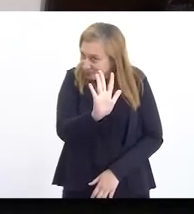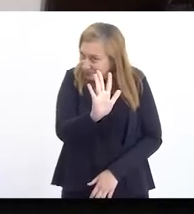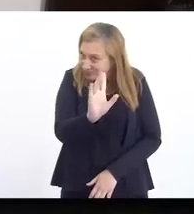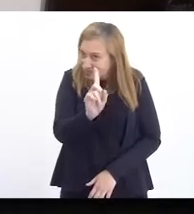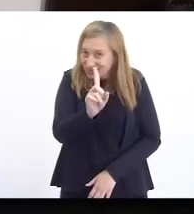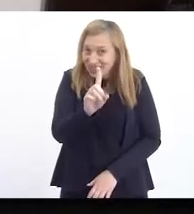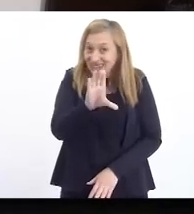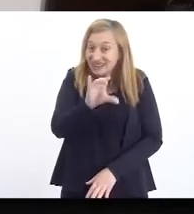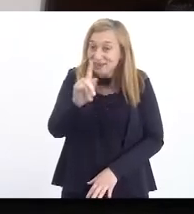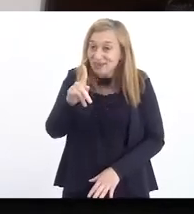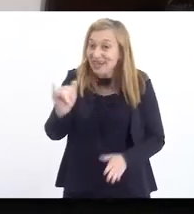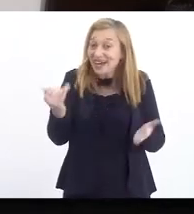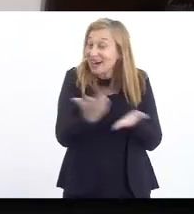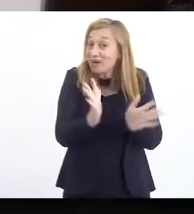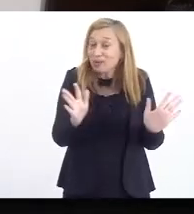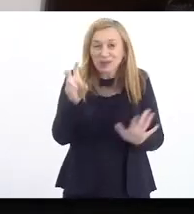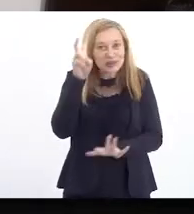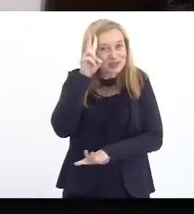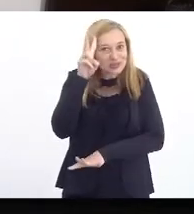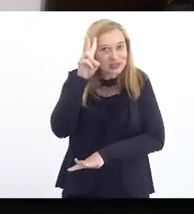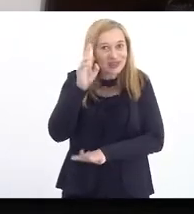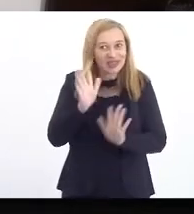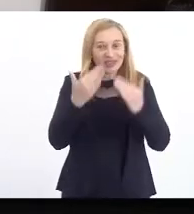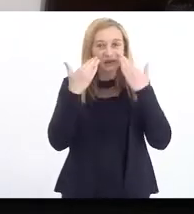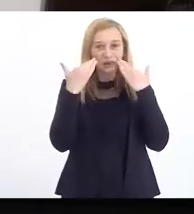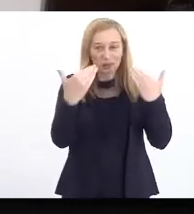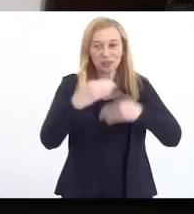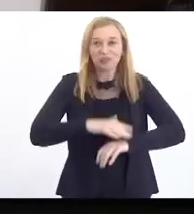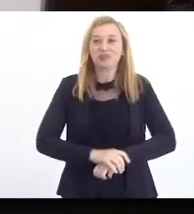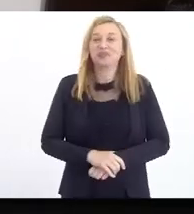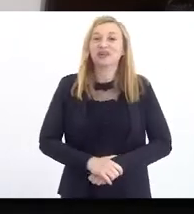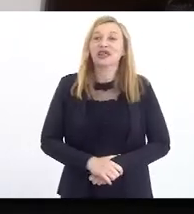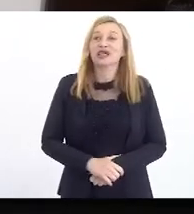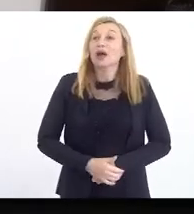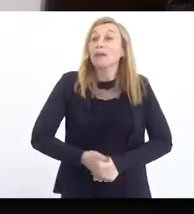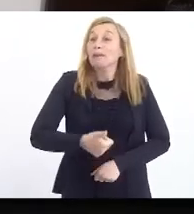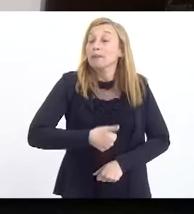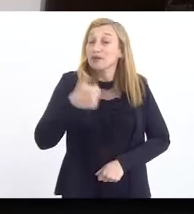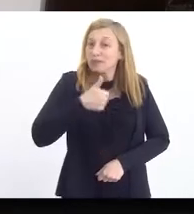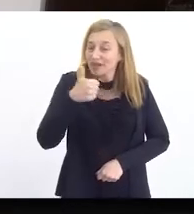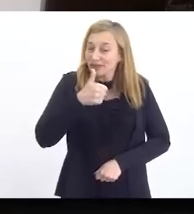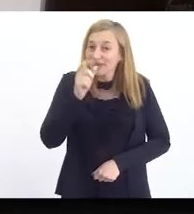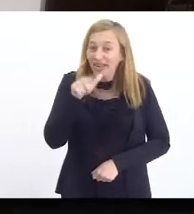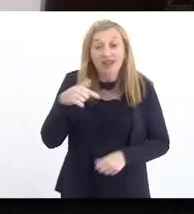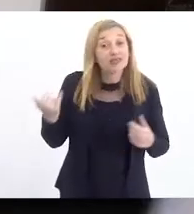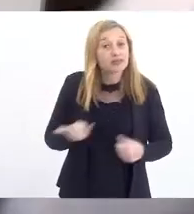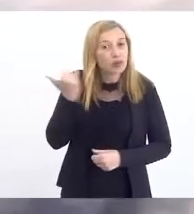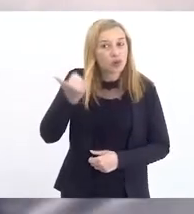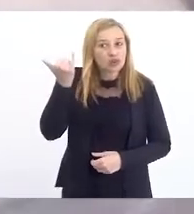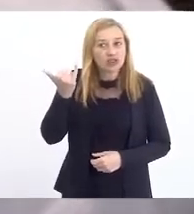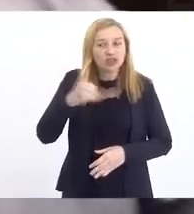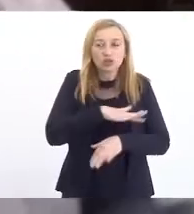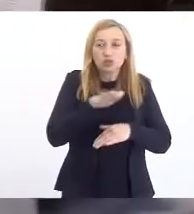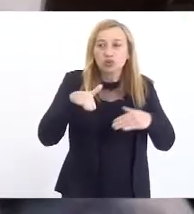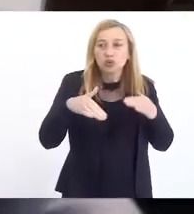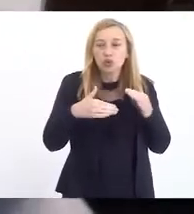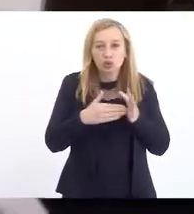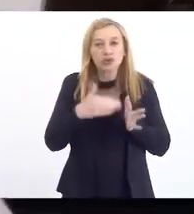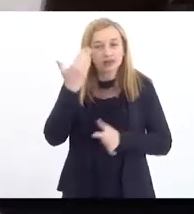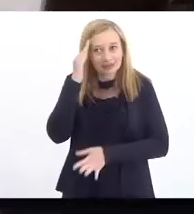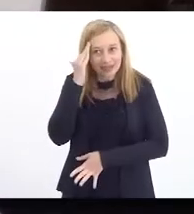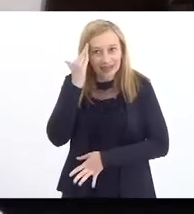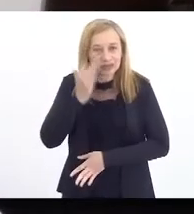CPI acabou na segunda-feira, desta audiência pública. Primeiro, é necessário que as senhoras e os senhores